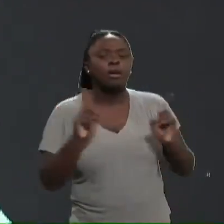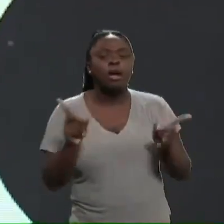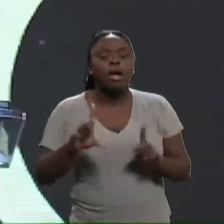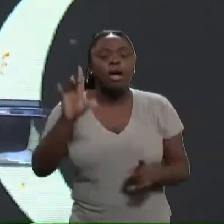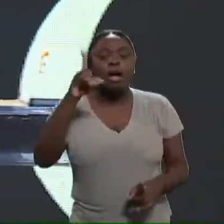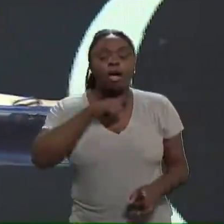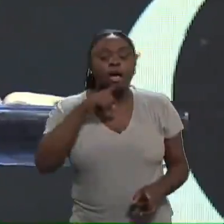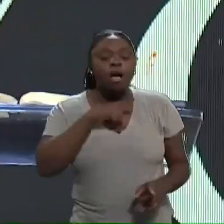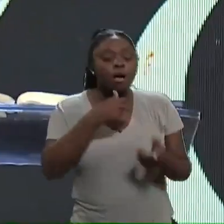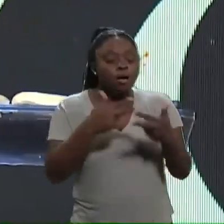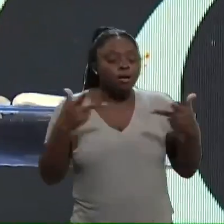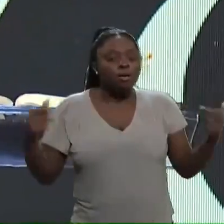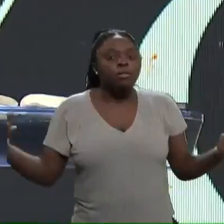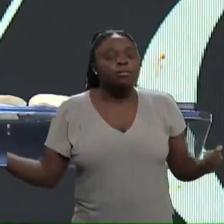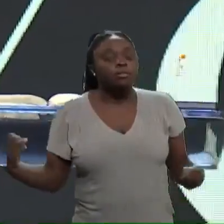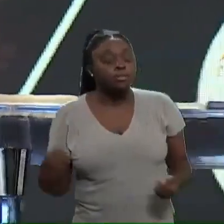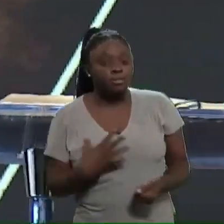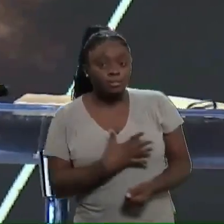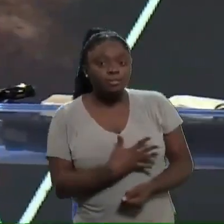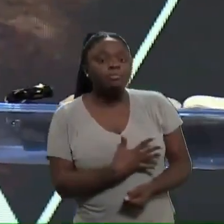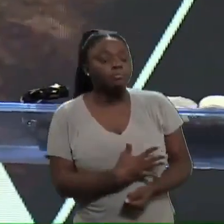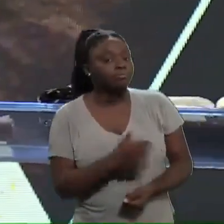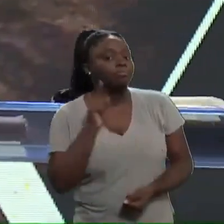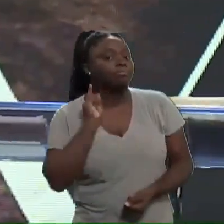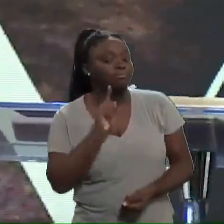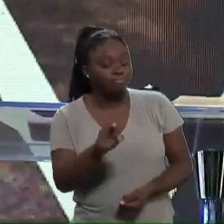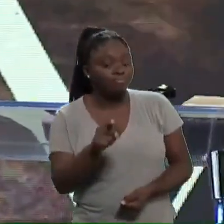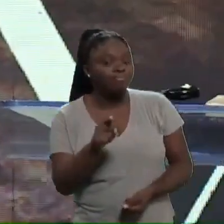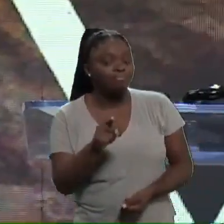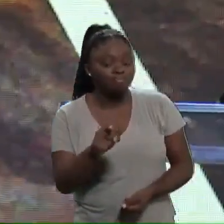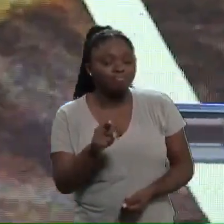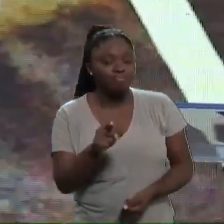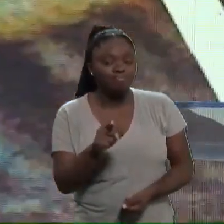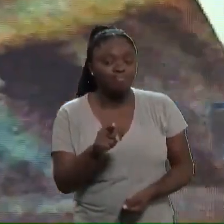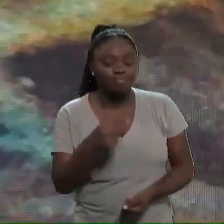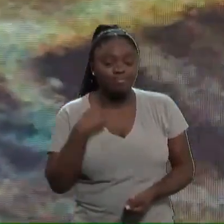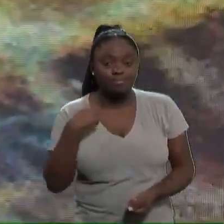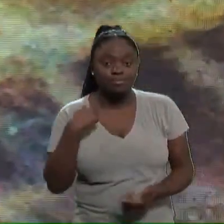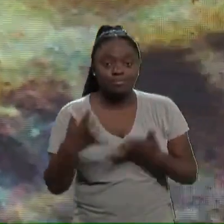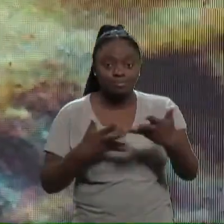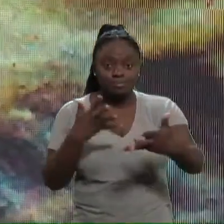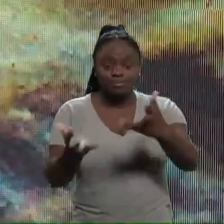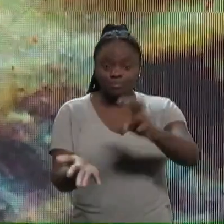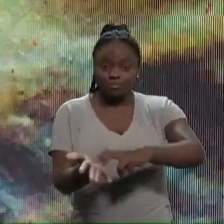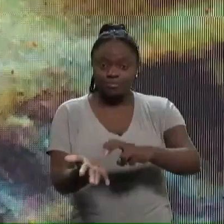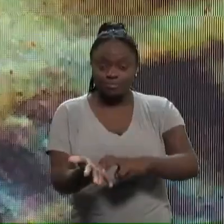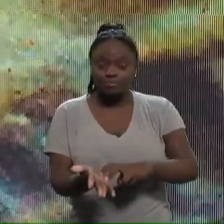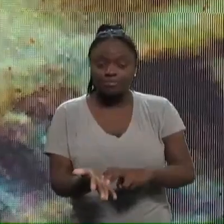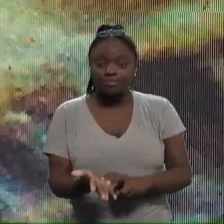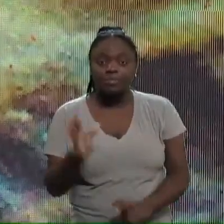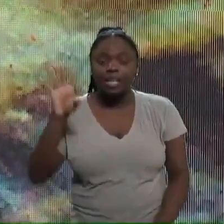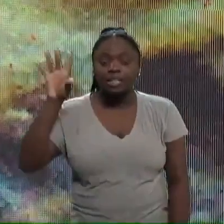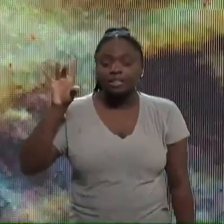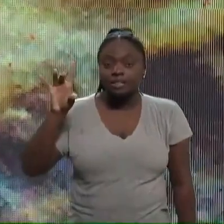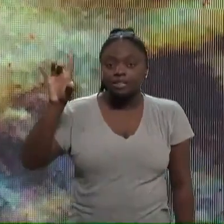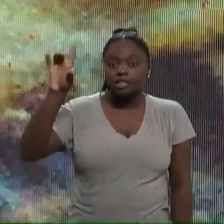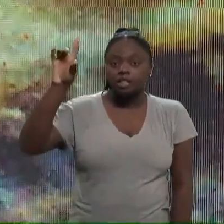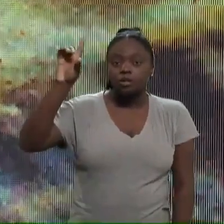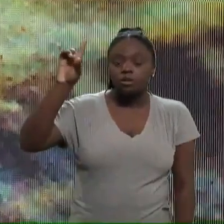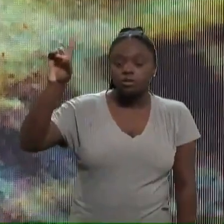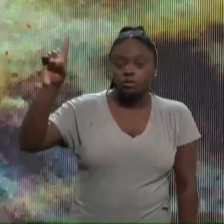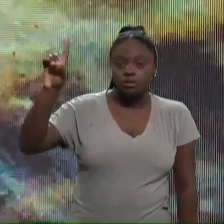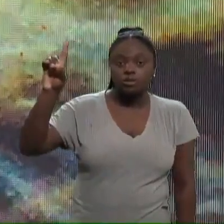tem algo para você, Deus quer fazer algo com você. Deixa eu te falar algo nessa manhã: Deus é